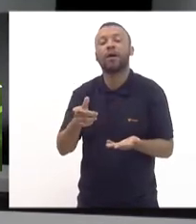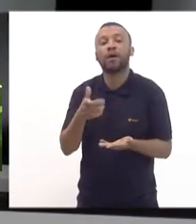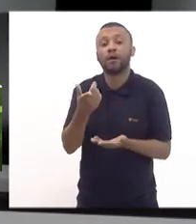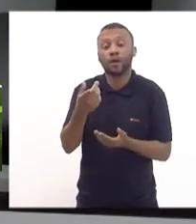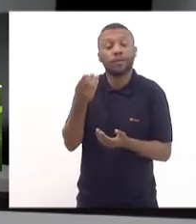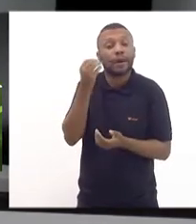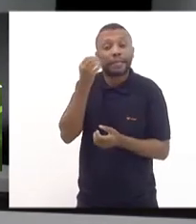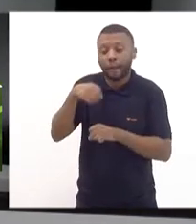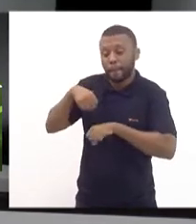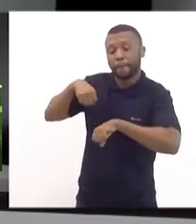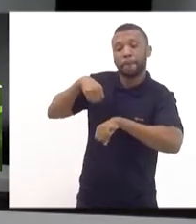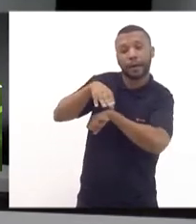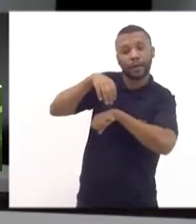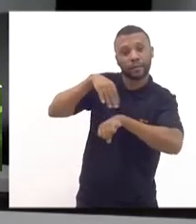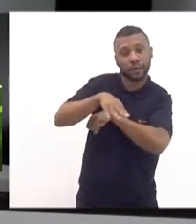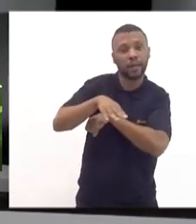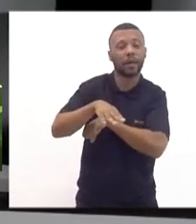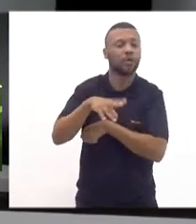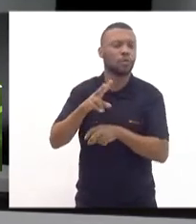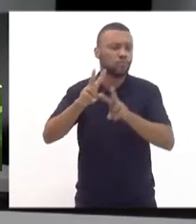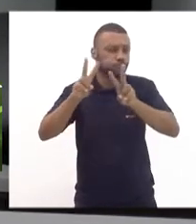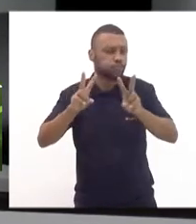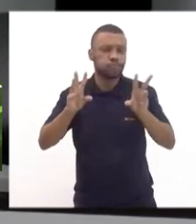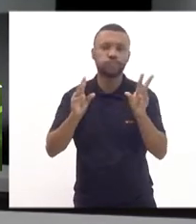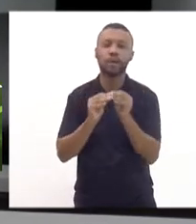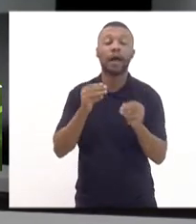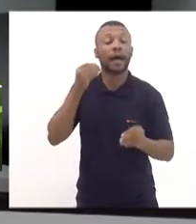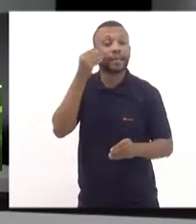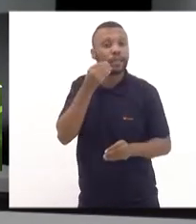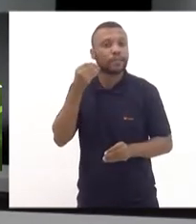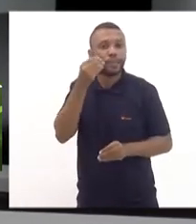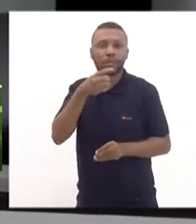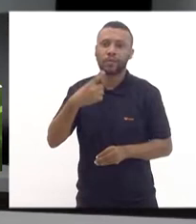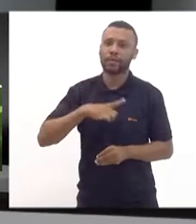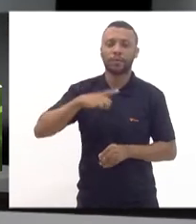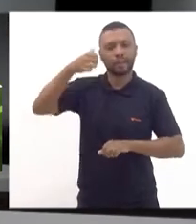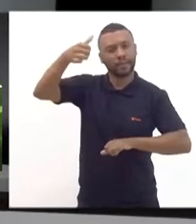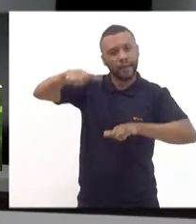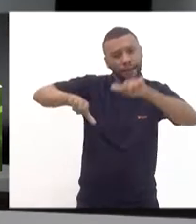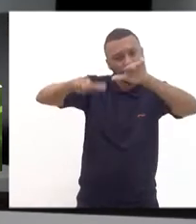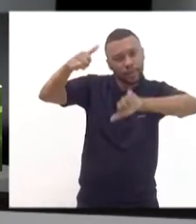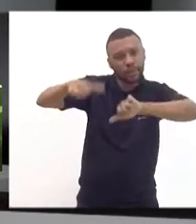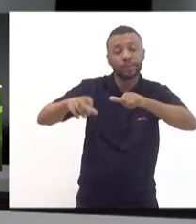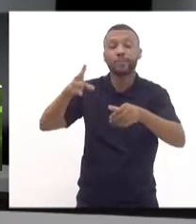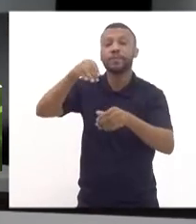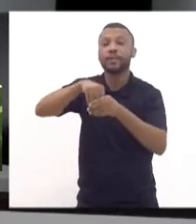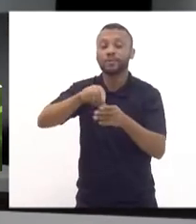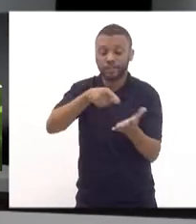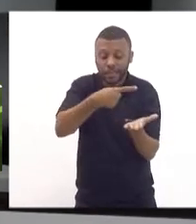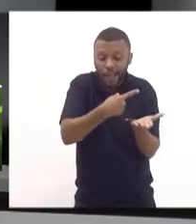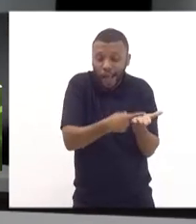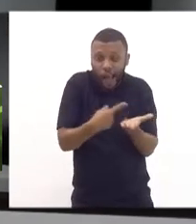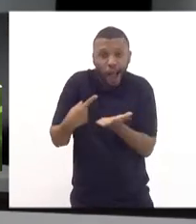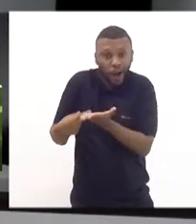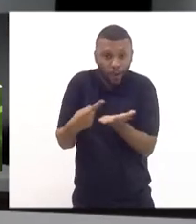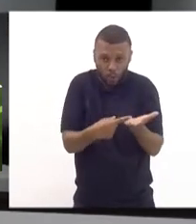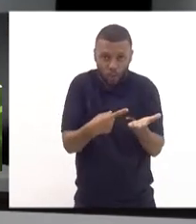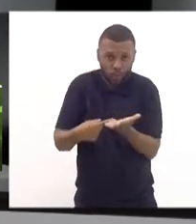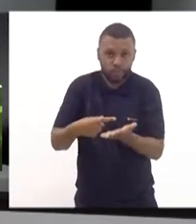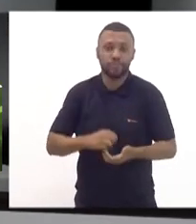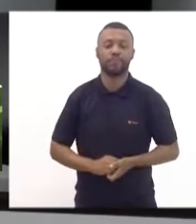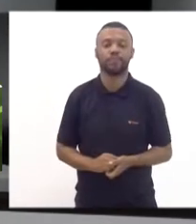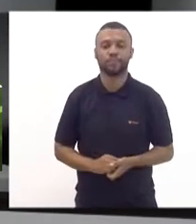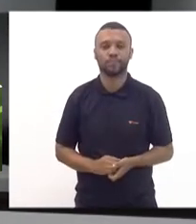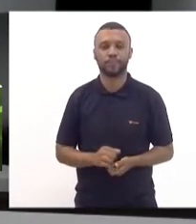passar aqui é a experiência que nós vivemos justamente dessa avaliação dentro dos acordos de leniência. O que se notou